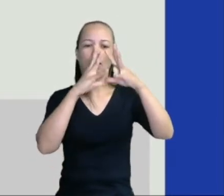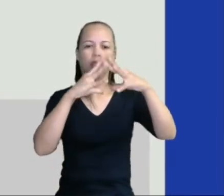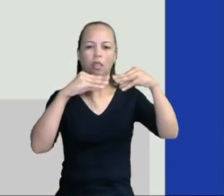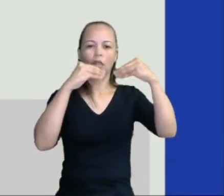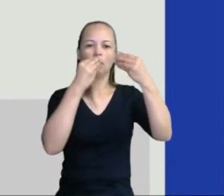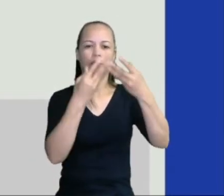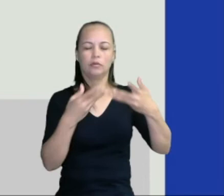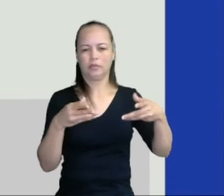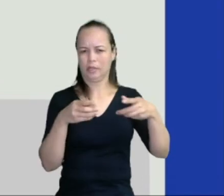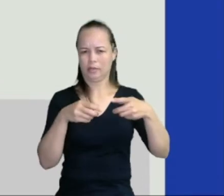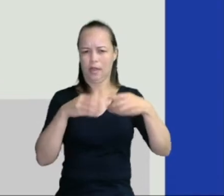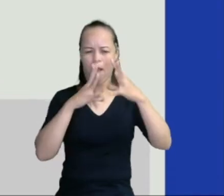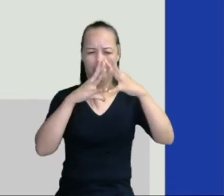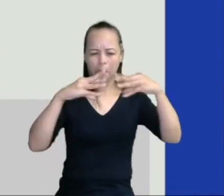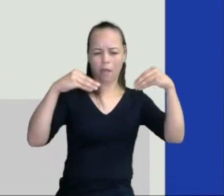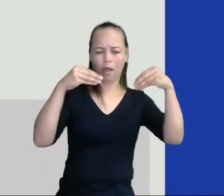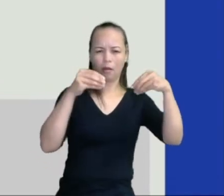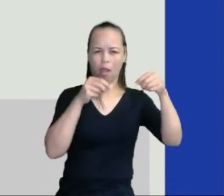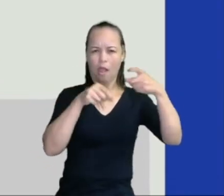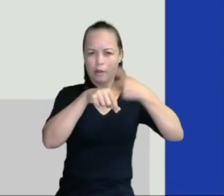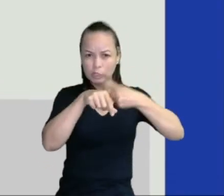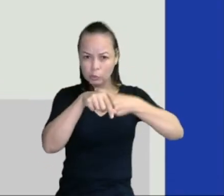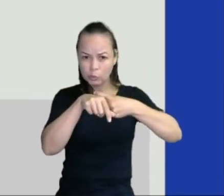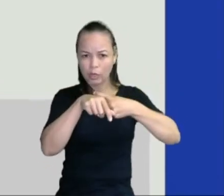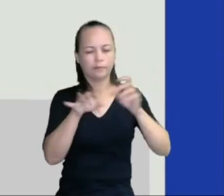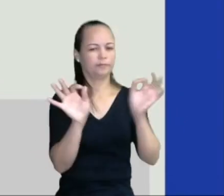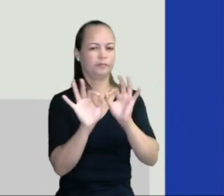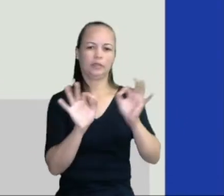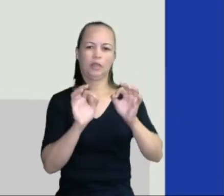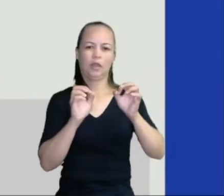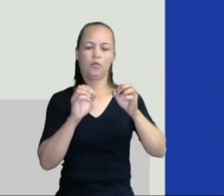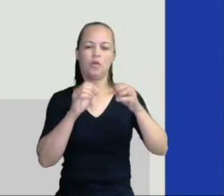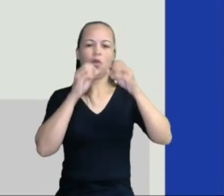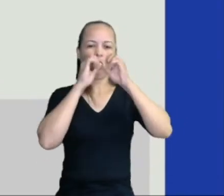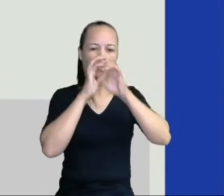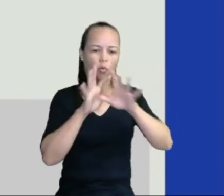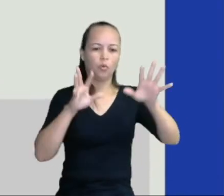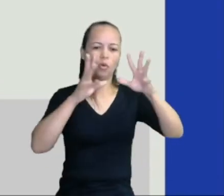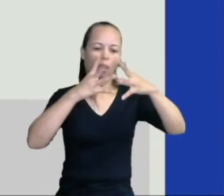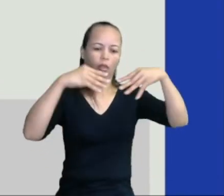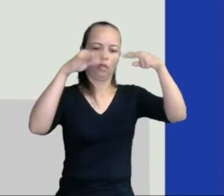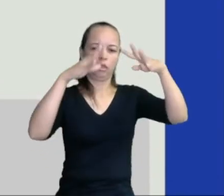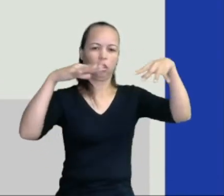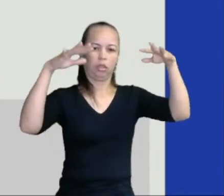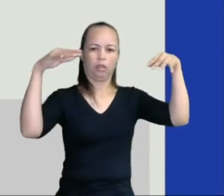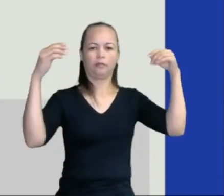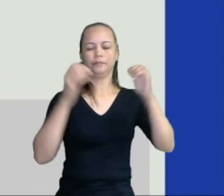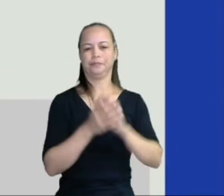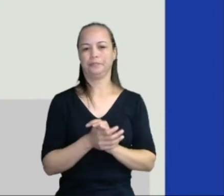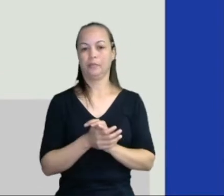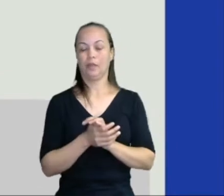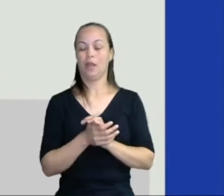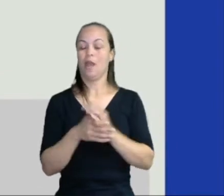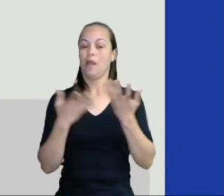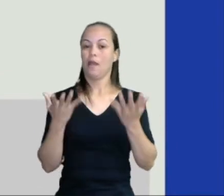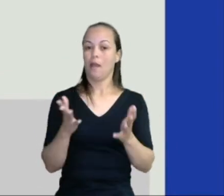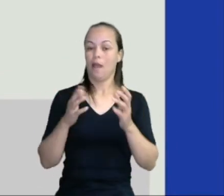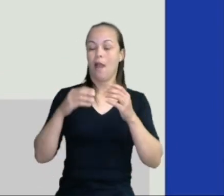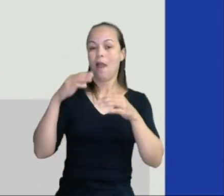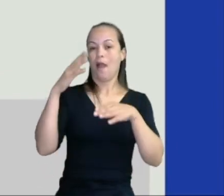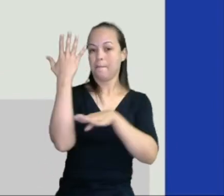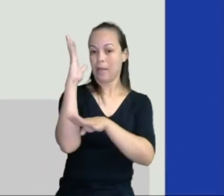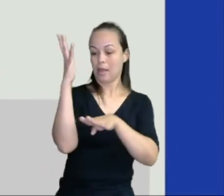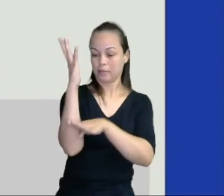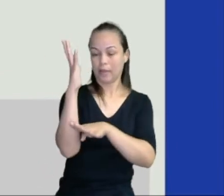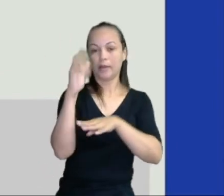palha não é resistente. Você assoprou, a palha vai pelos ares. A madeira, apesar de ser mais